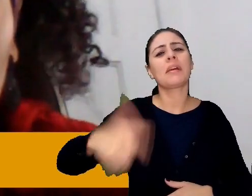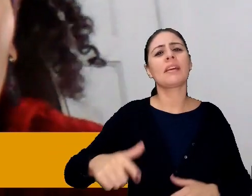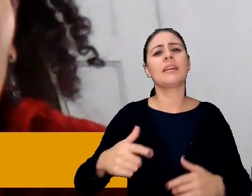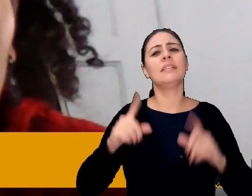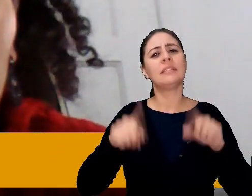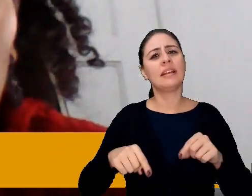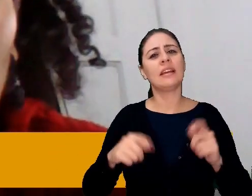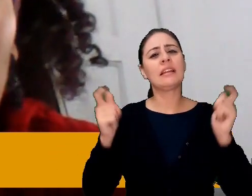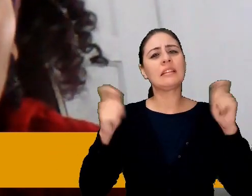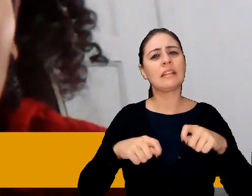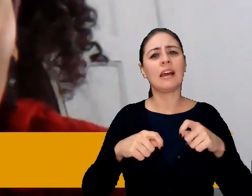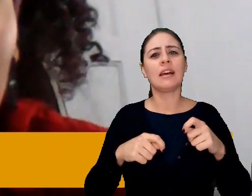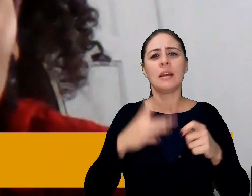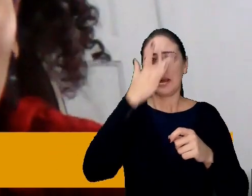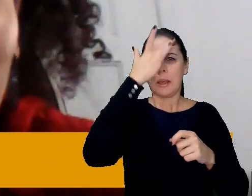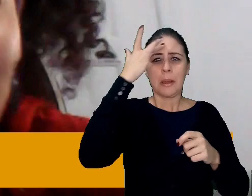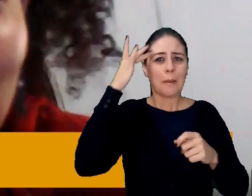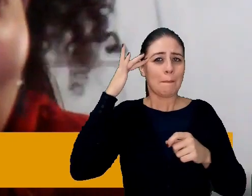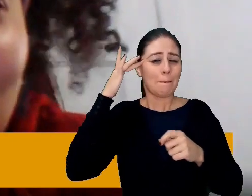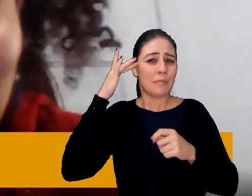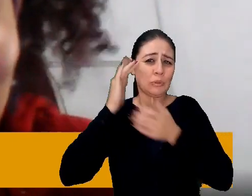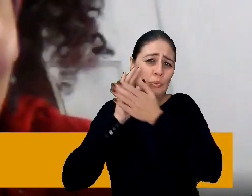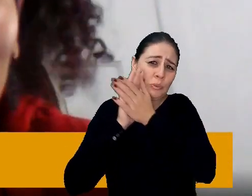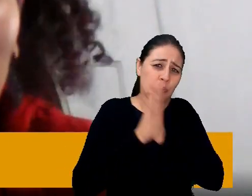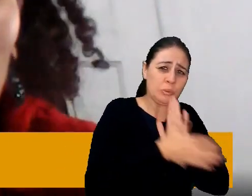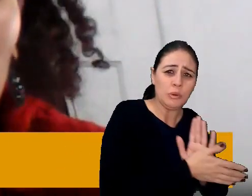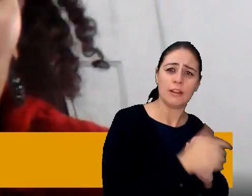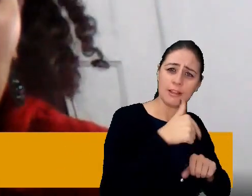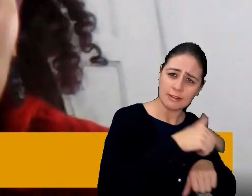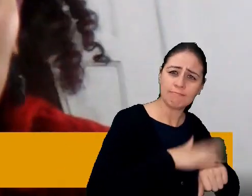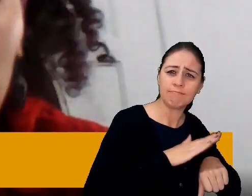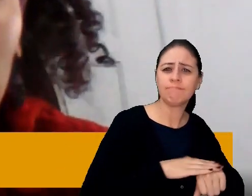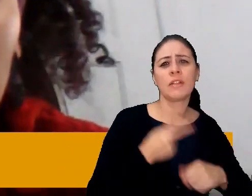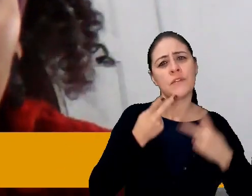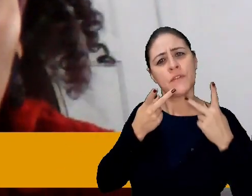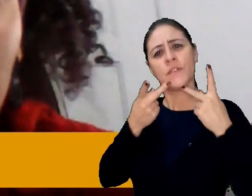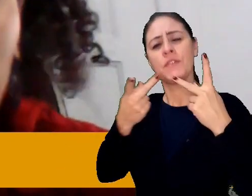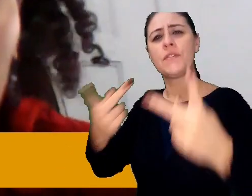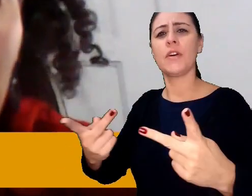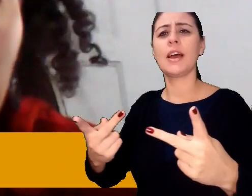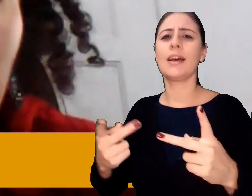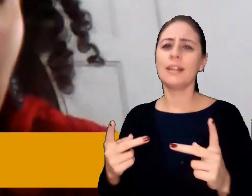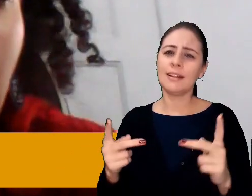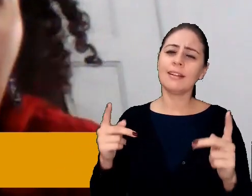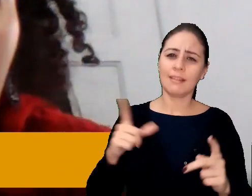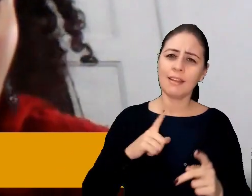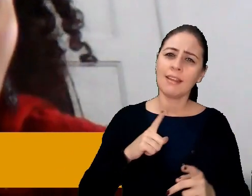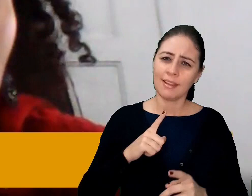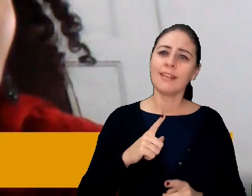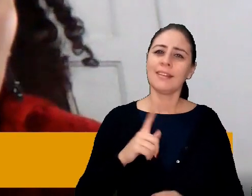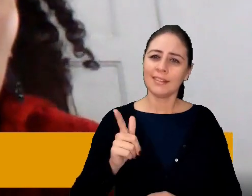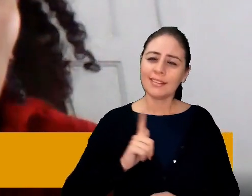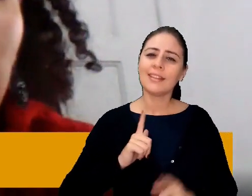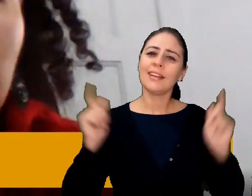consiga colocar a fala dos oprimidos, né? Nós precisamos dar voz e vez aos